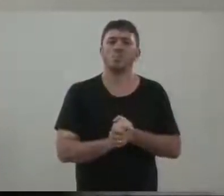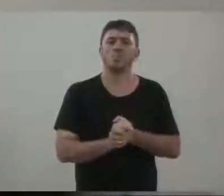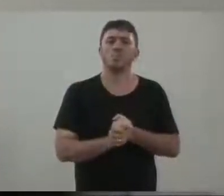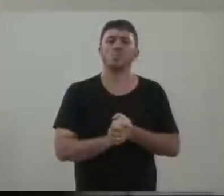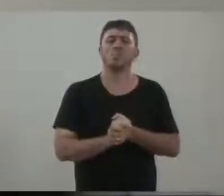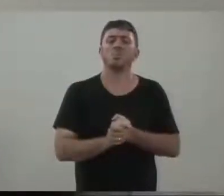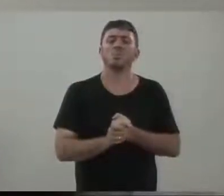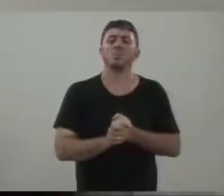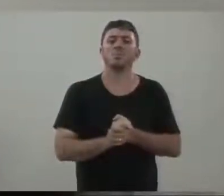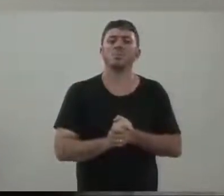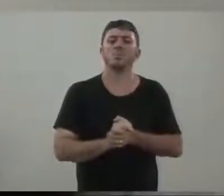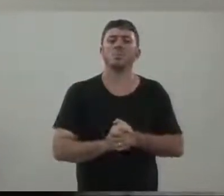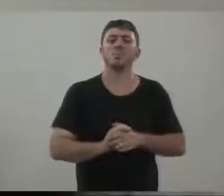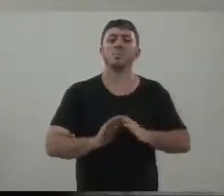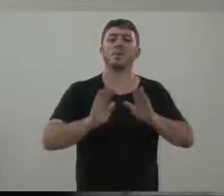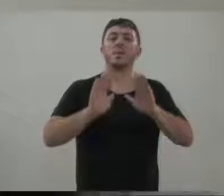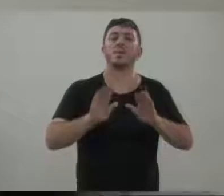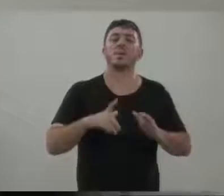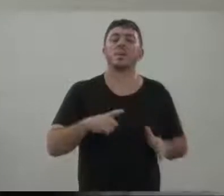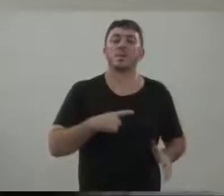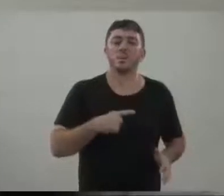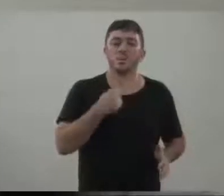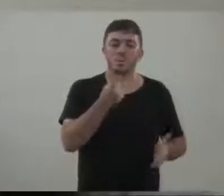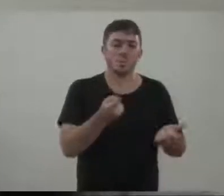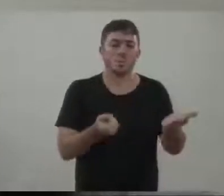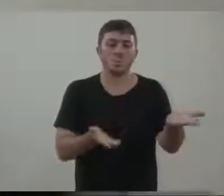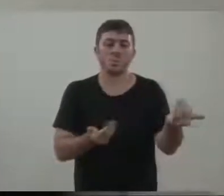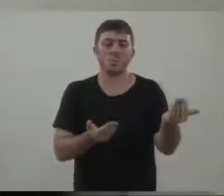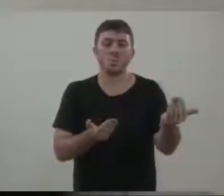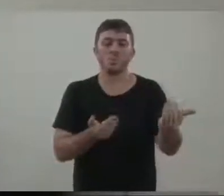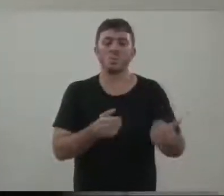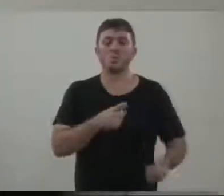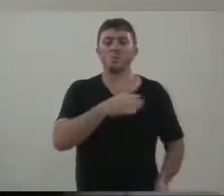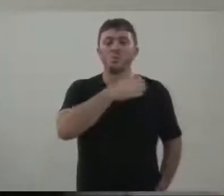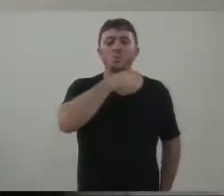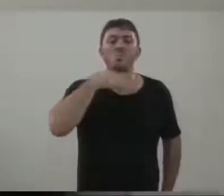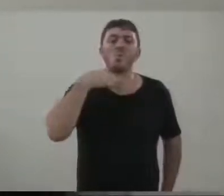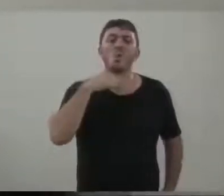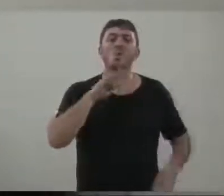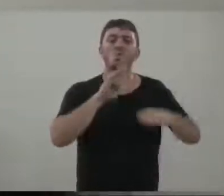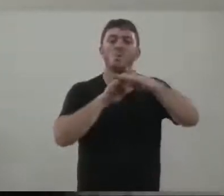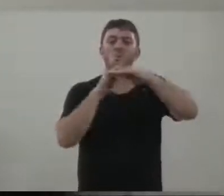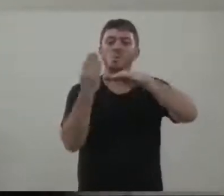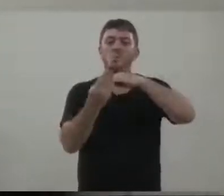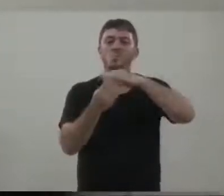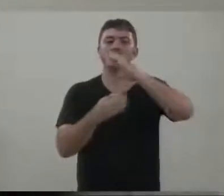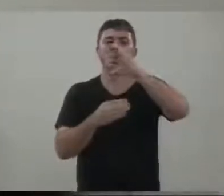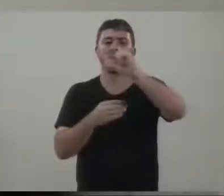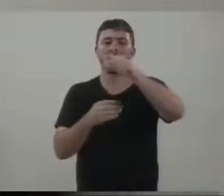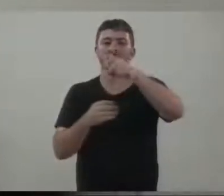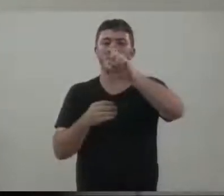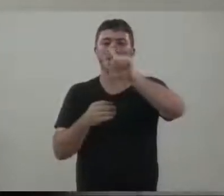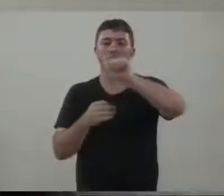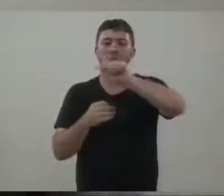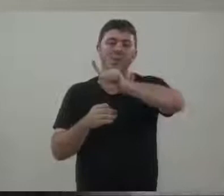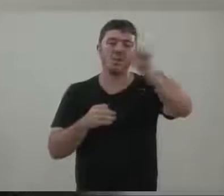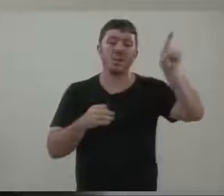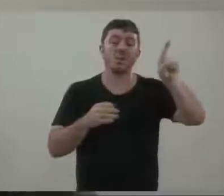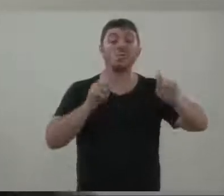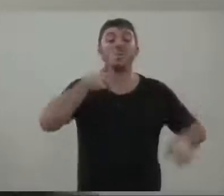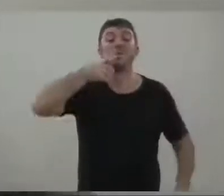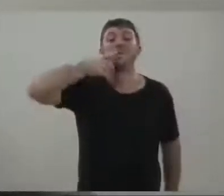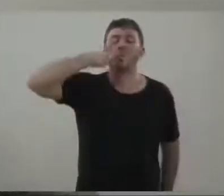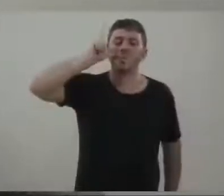acidente lamentável, dessa perda de uma vida de um jovem no bairro da Capela no dia de ontem, né? Deixo aqui meus sentimentos